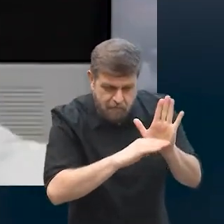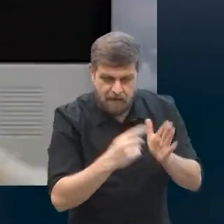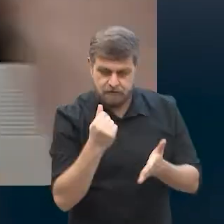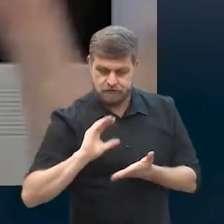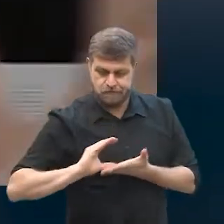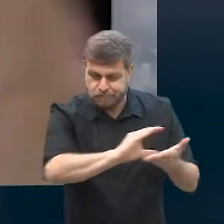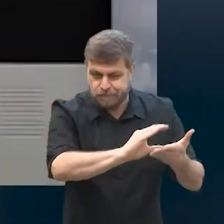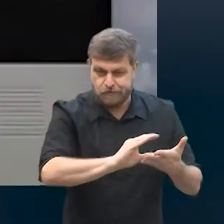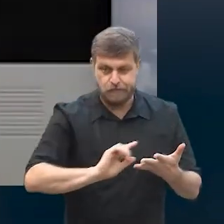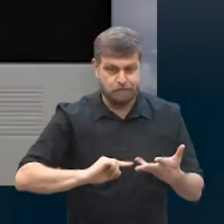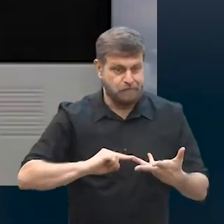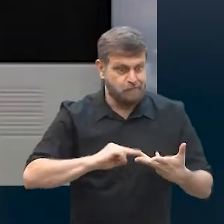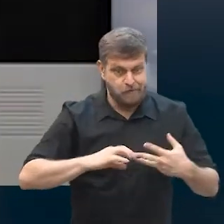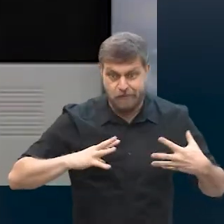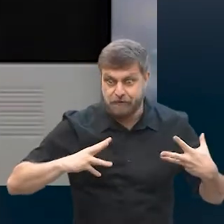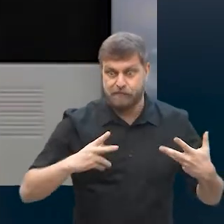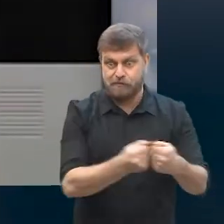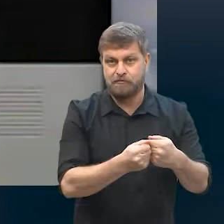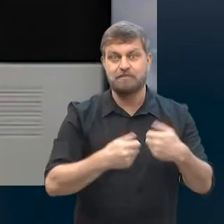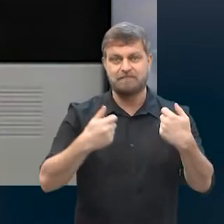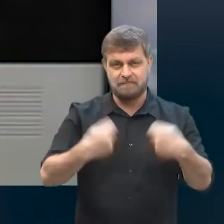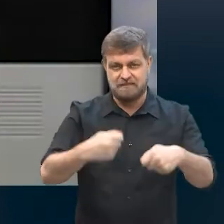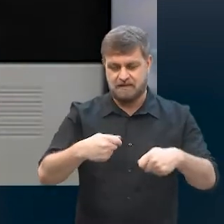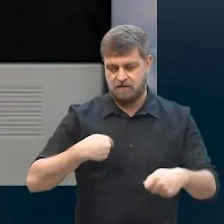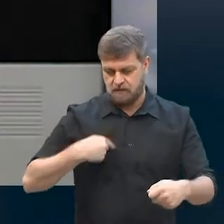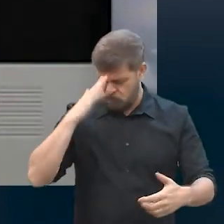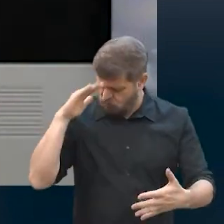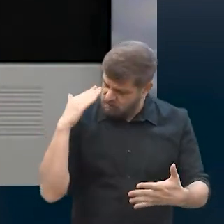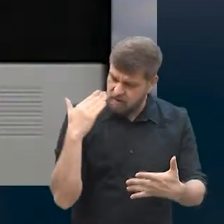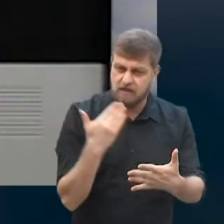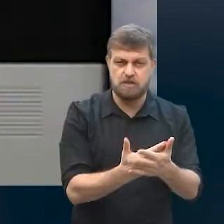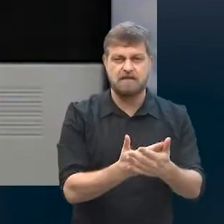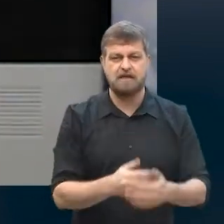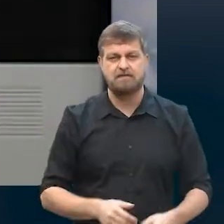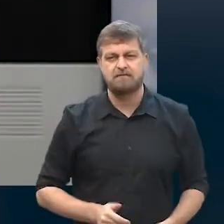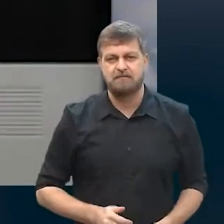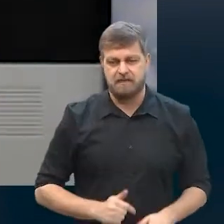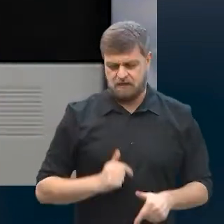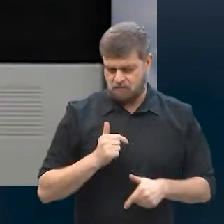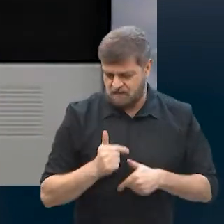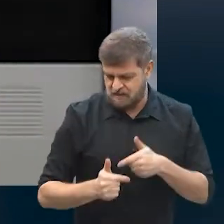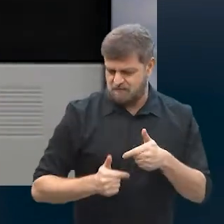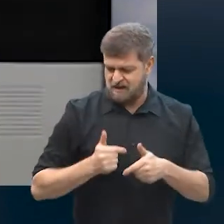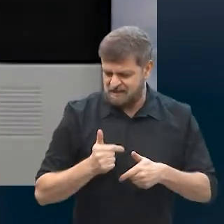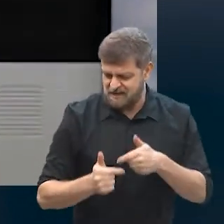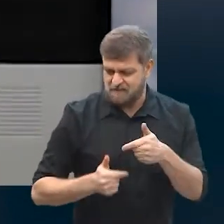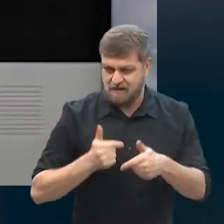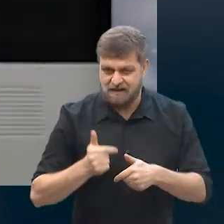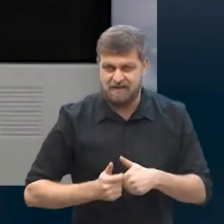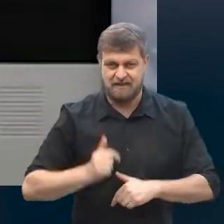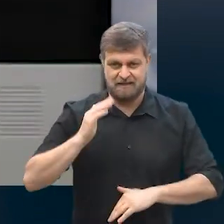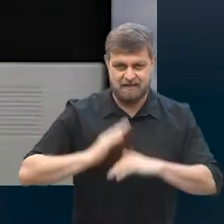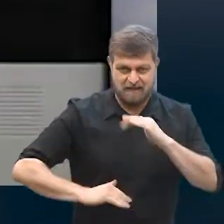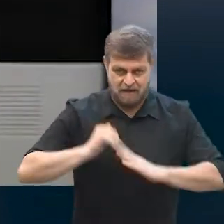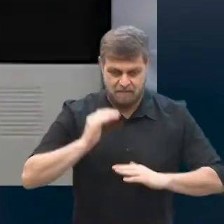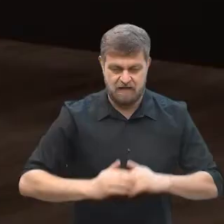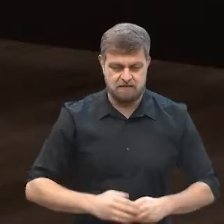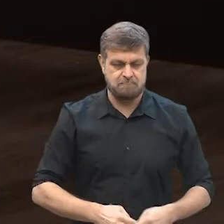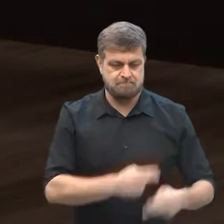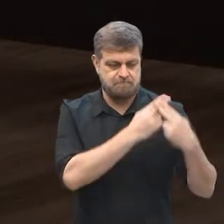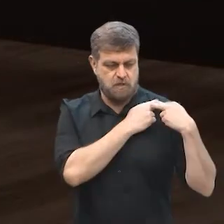investimento, precisava de tudo. Mas eu acreditava muito e foi aí que eu comecei a trabalhar. Fiz várias ações assim que assumi a